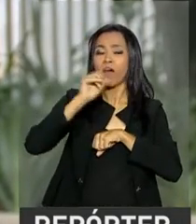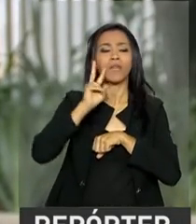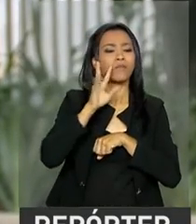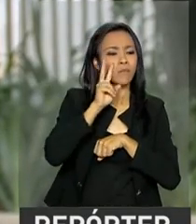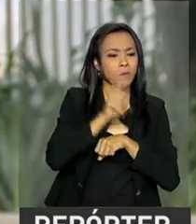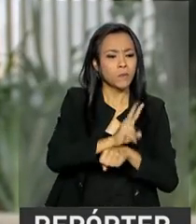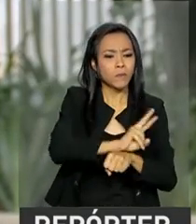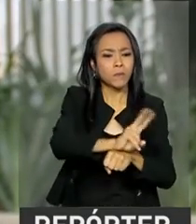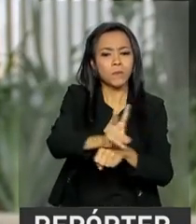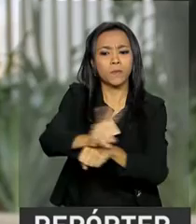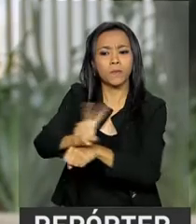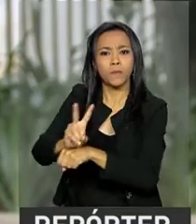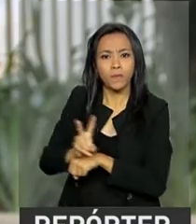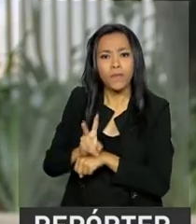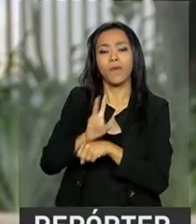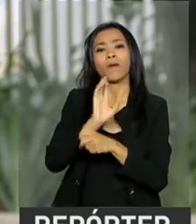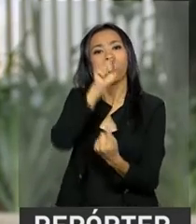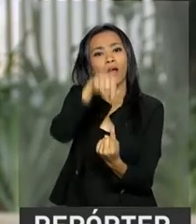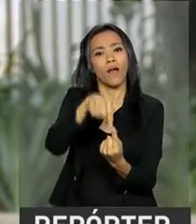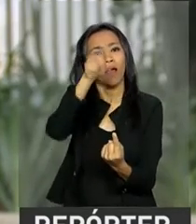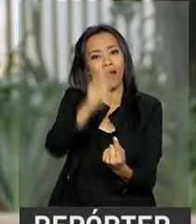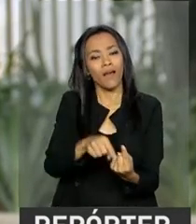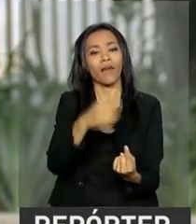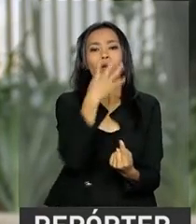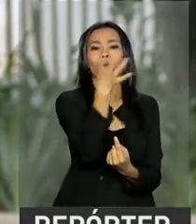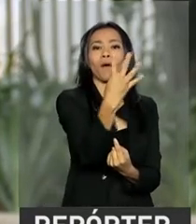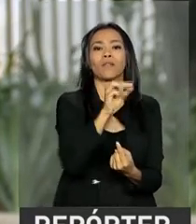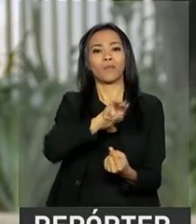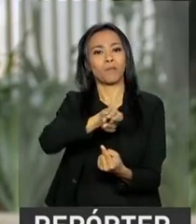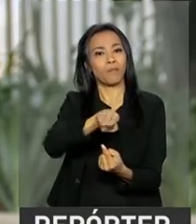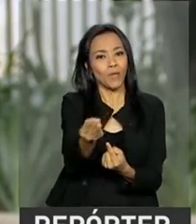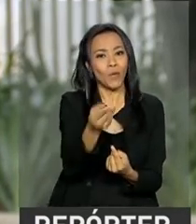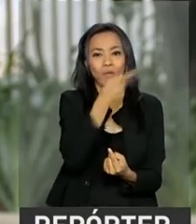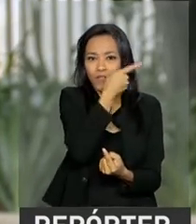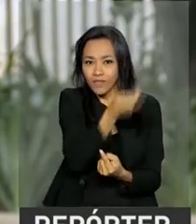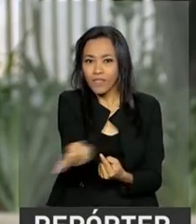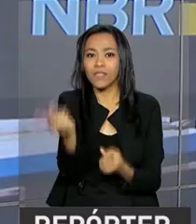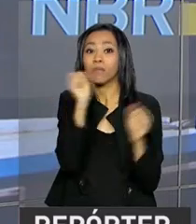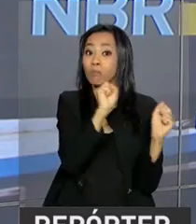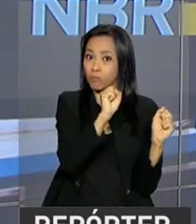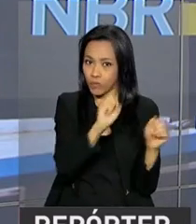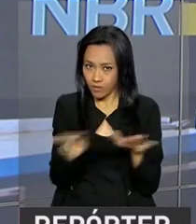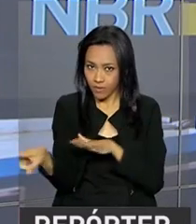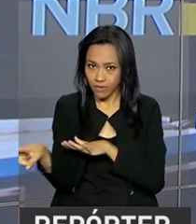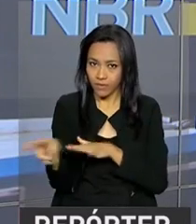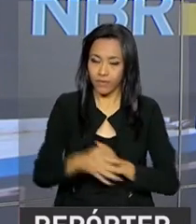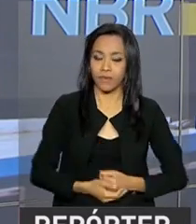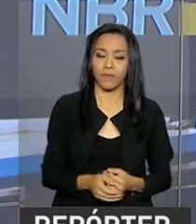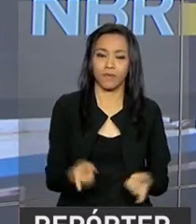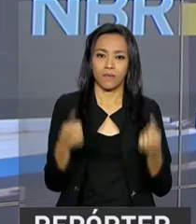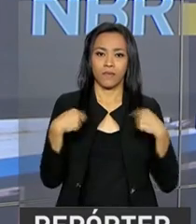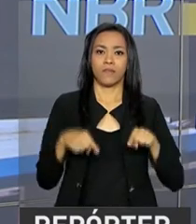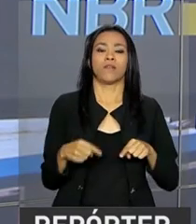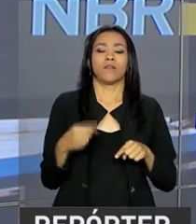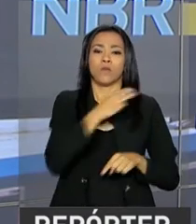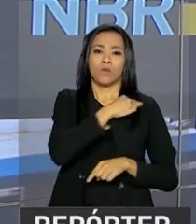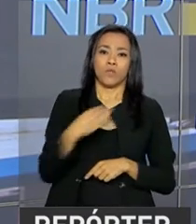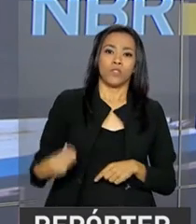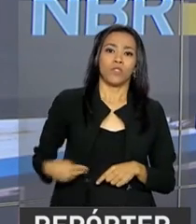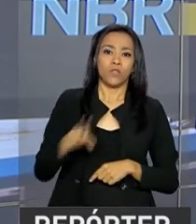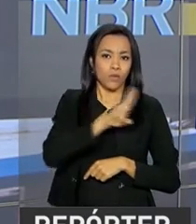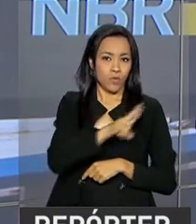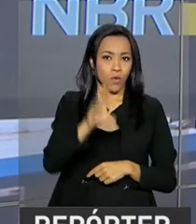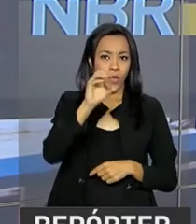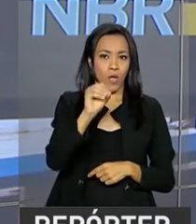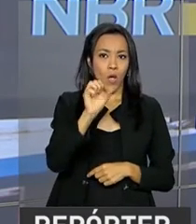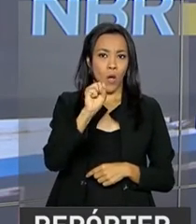execução do programa. A ideia é alcançar 4 milhões de visitas semanais. O ministro Osmar Terra disse que